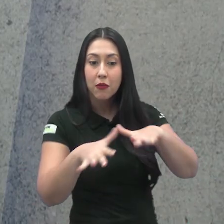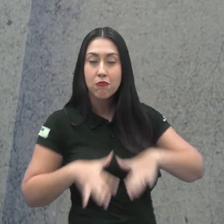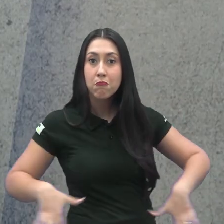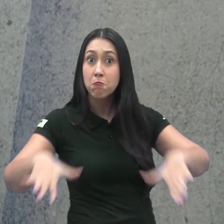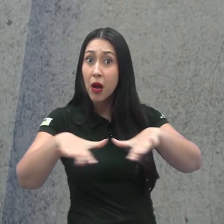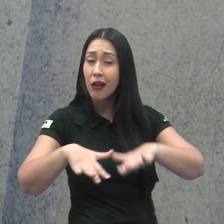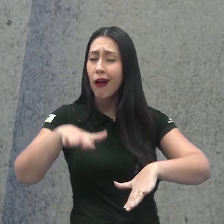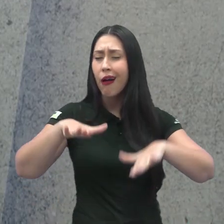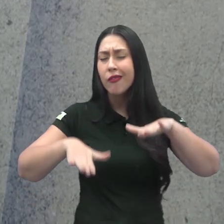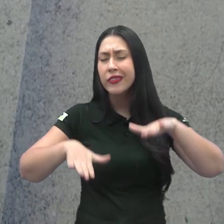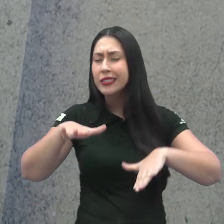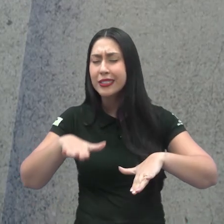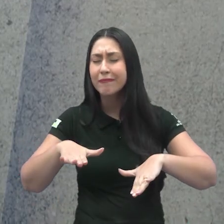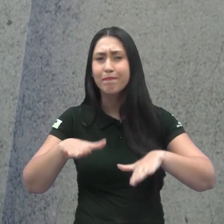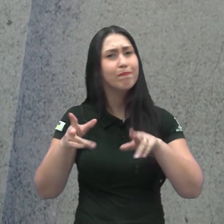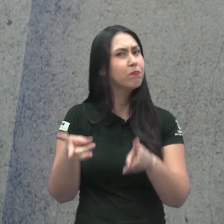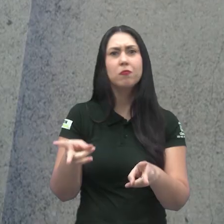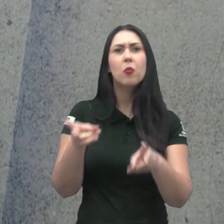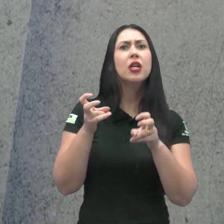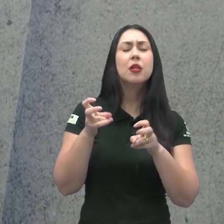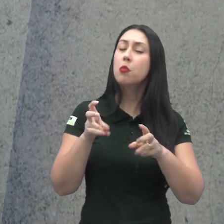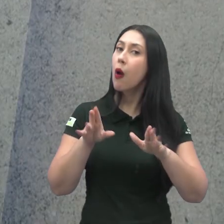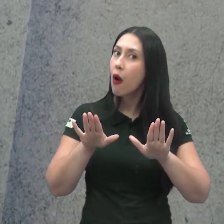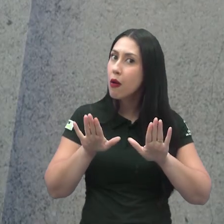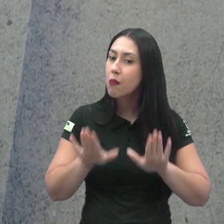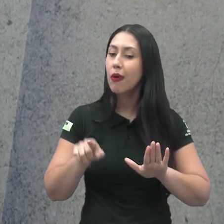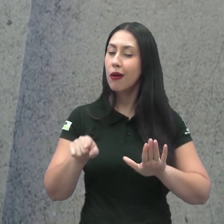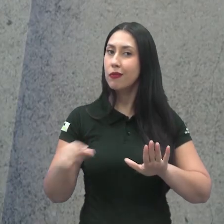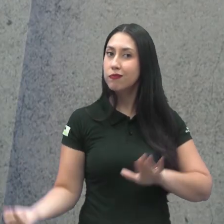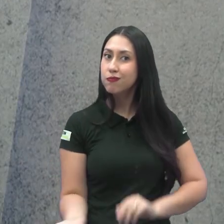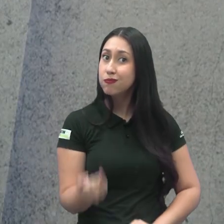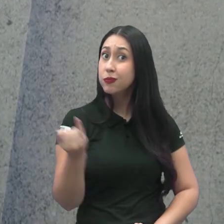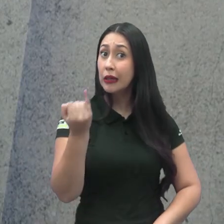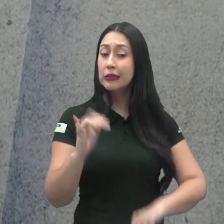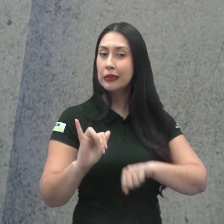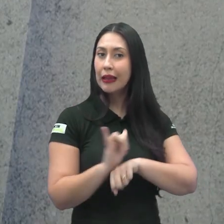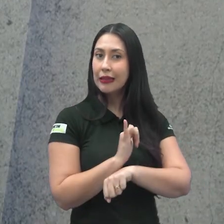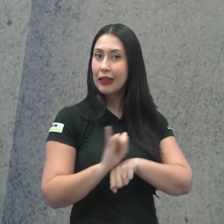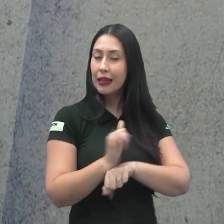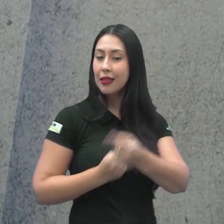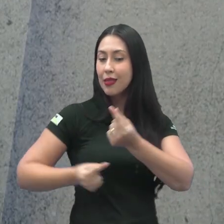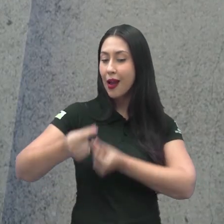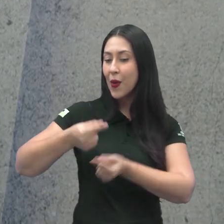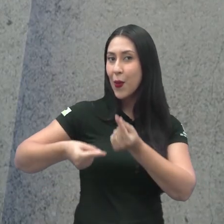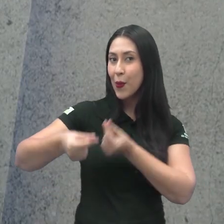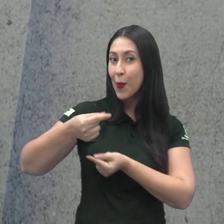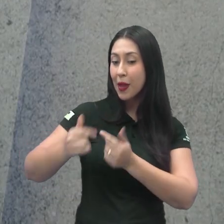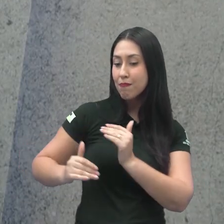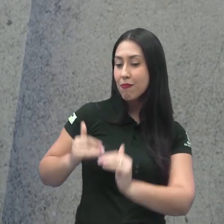que muitas vezes passa despercebida, mas que tem um papel estratégico na economia e